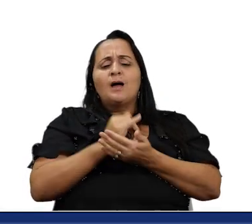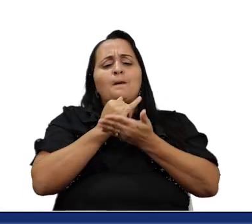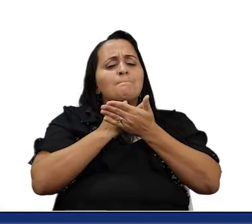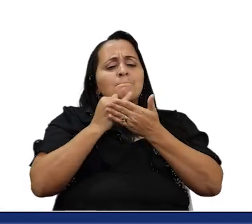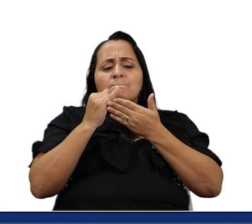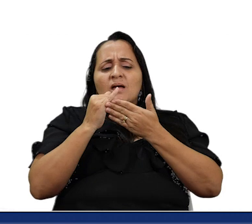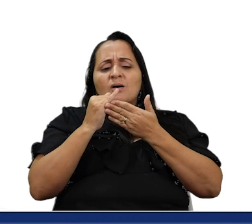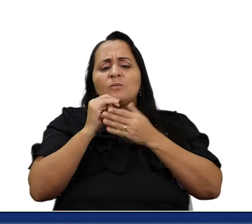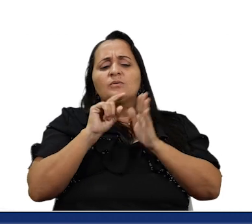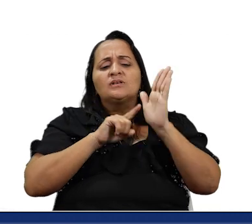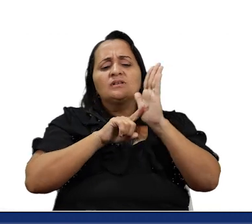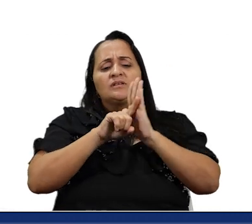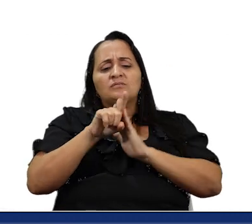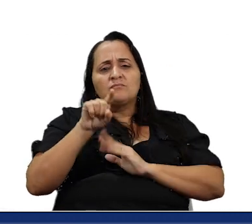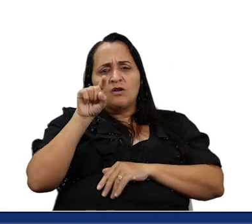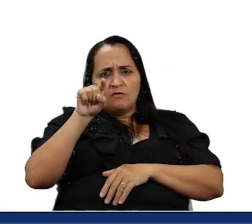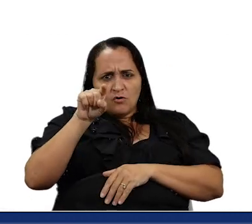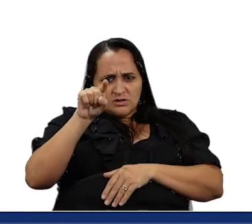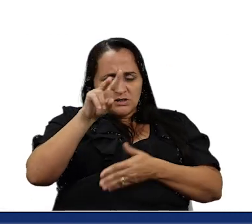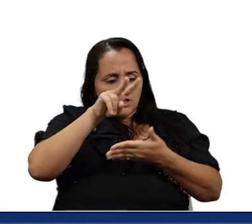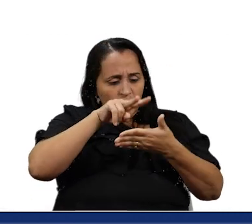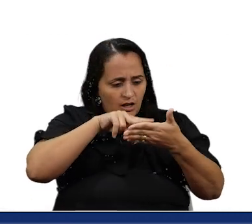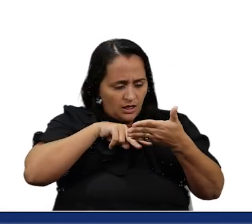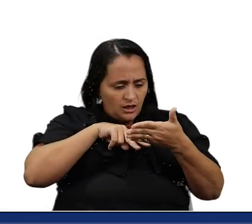da aula: você entende o que lê?